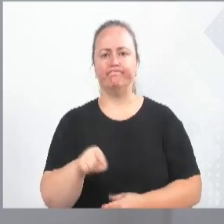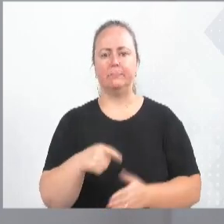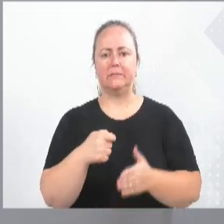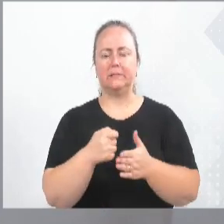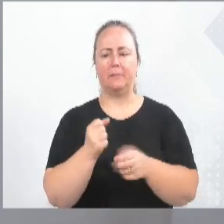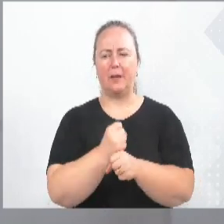obrigado